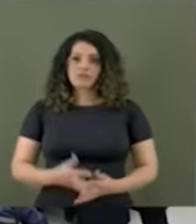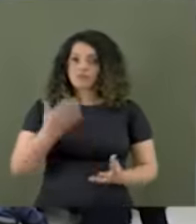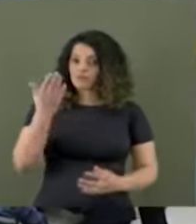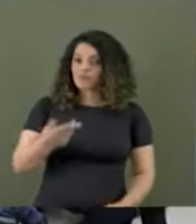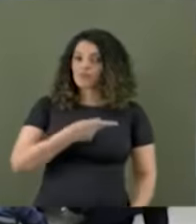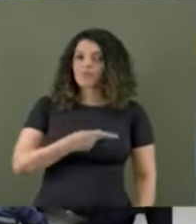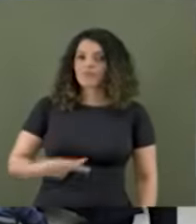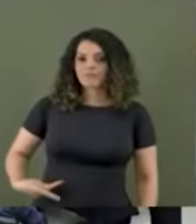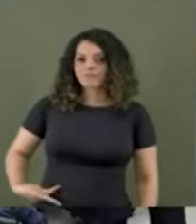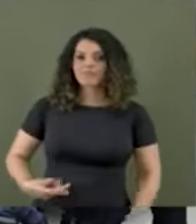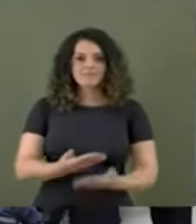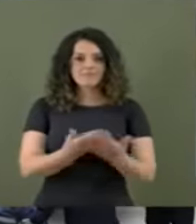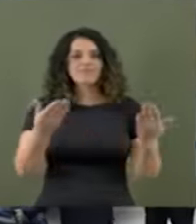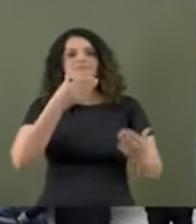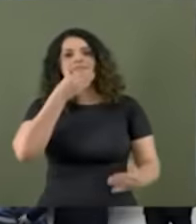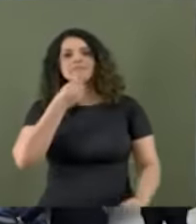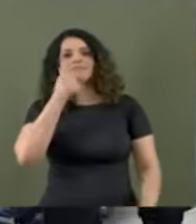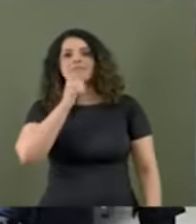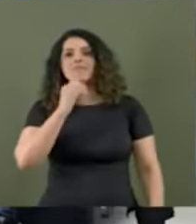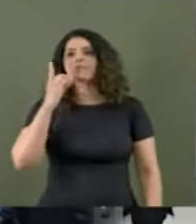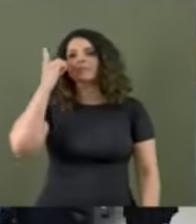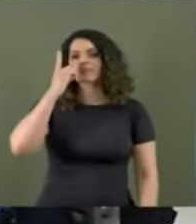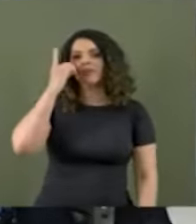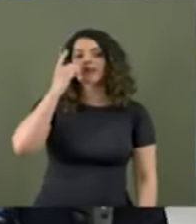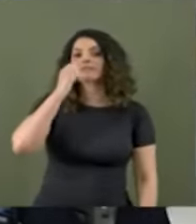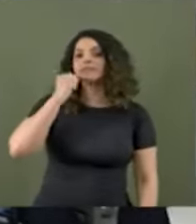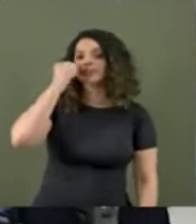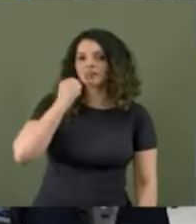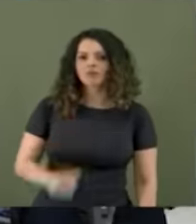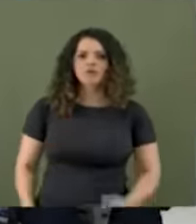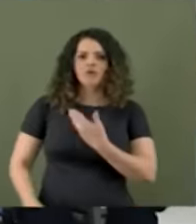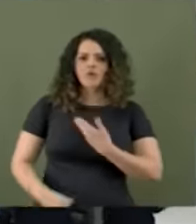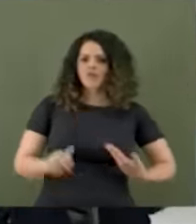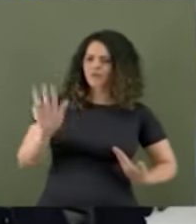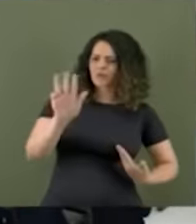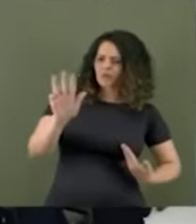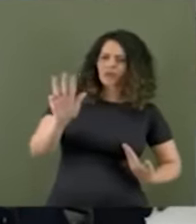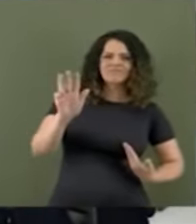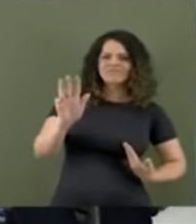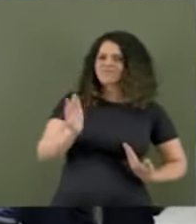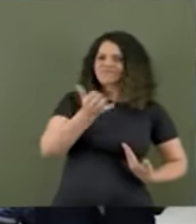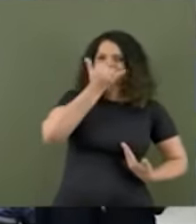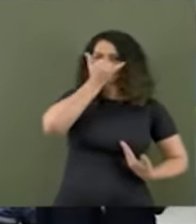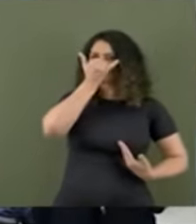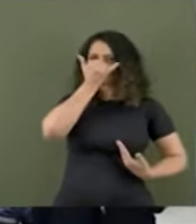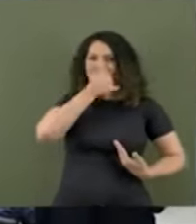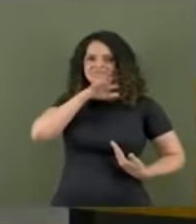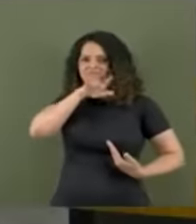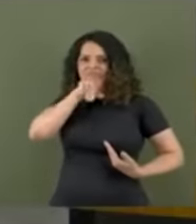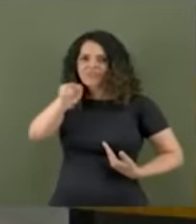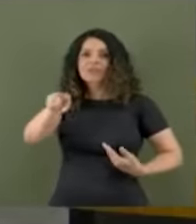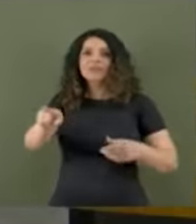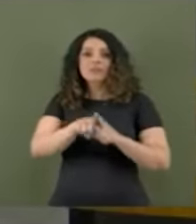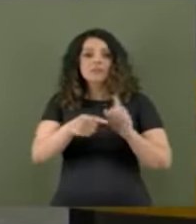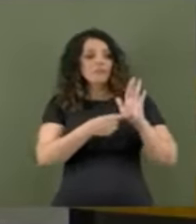presidente senhores deputados senhores senadores governo Lula é uma tragédia e isso se reflete também no